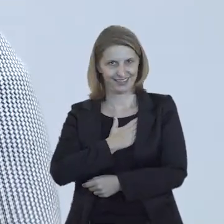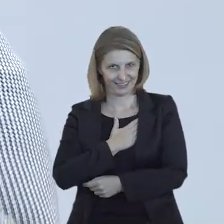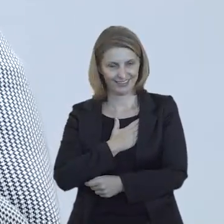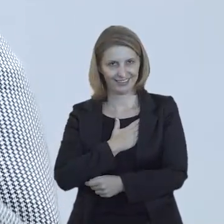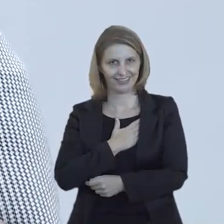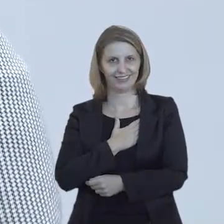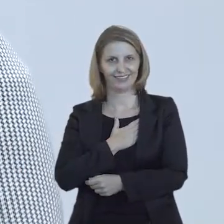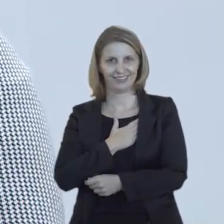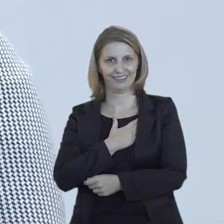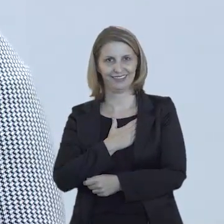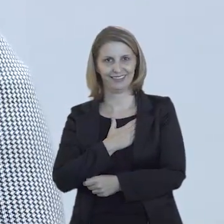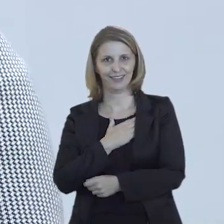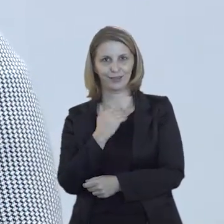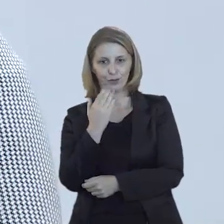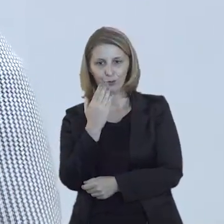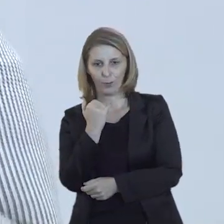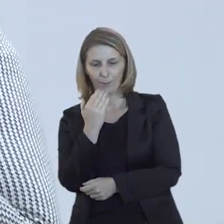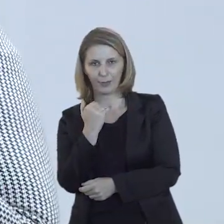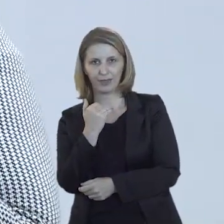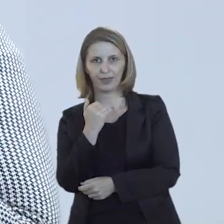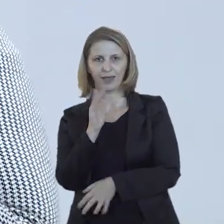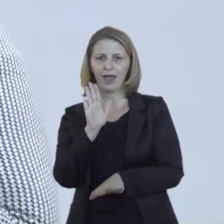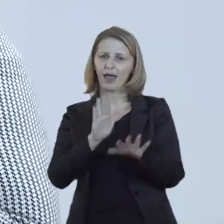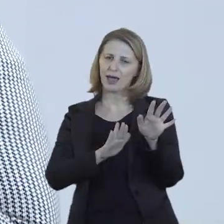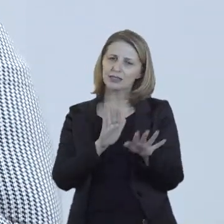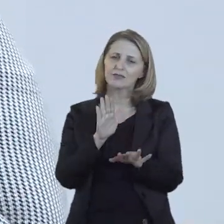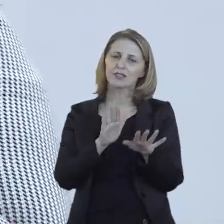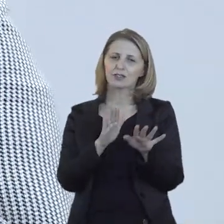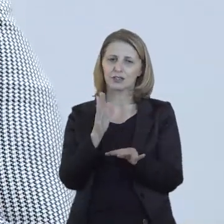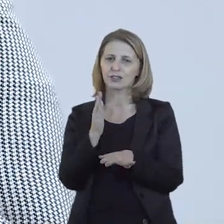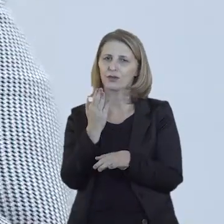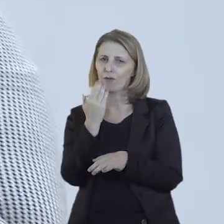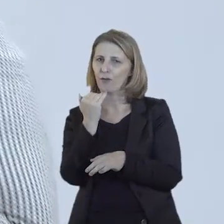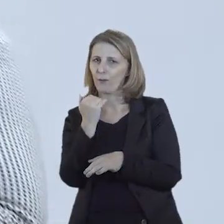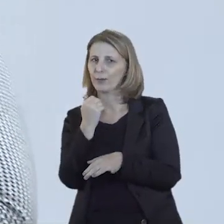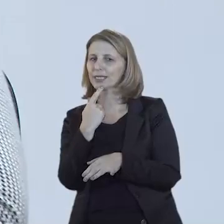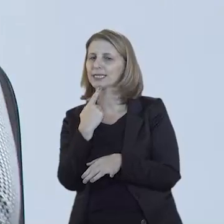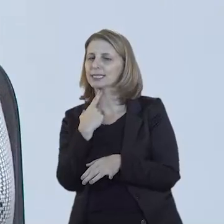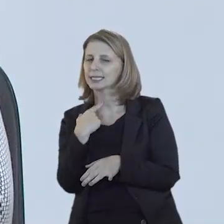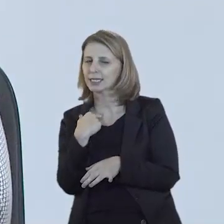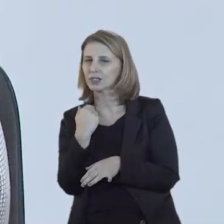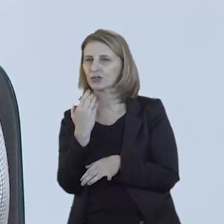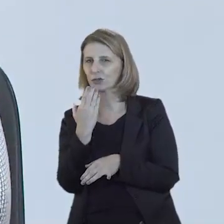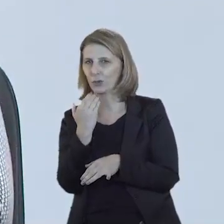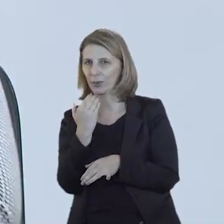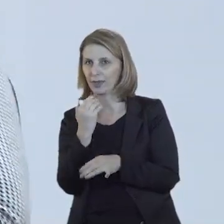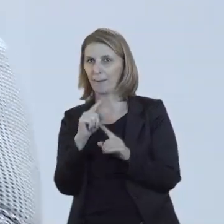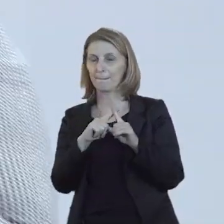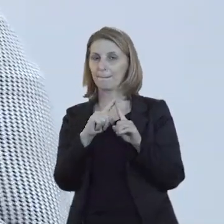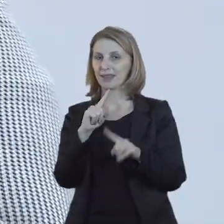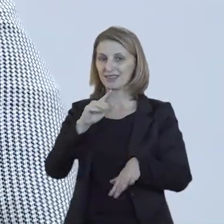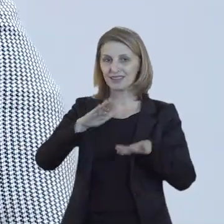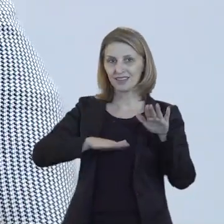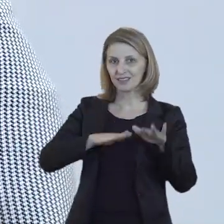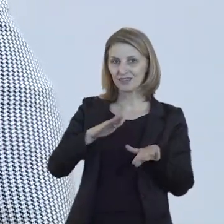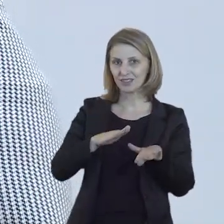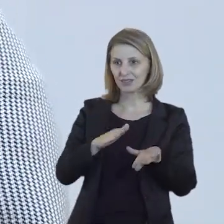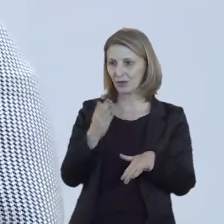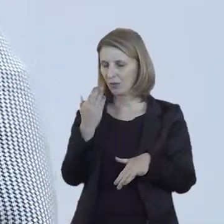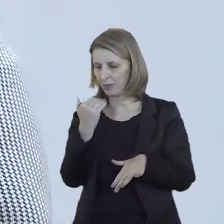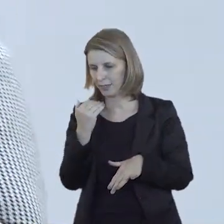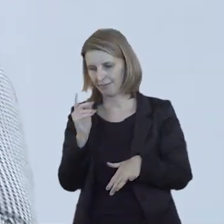restrição, é comer com prazer, né? É comer entendendo que às vezes eu vou comer porque eu tive uma fome